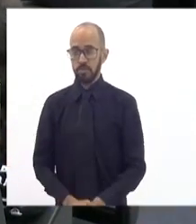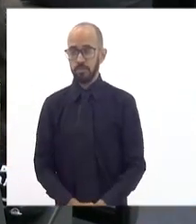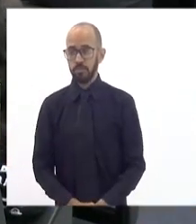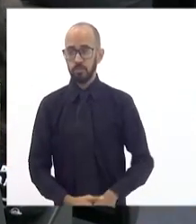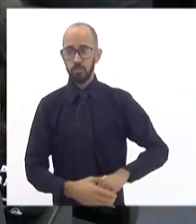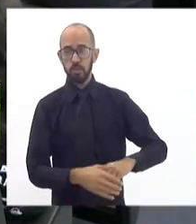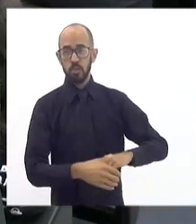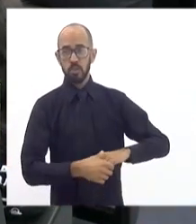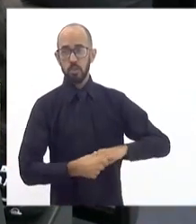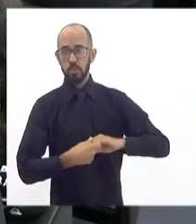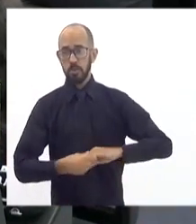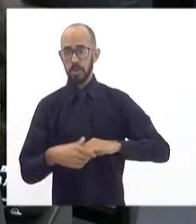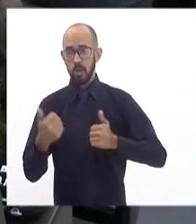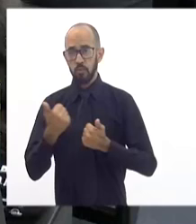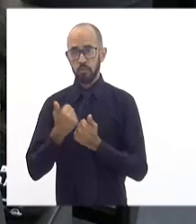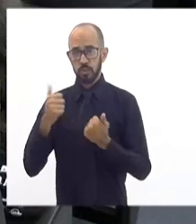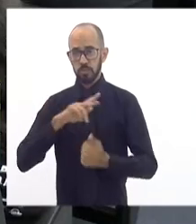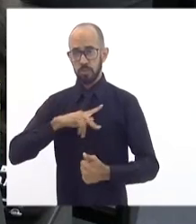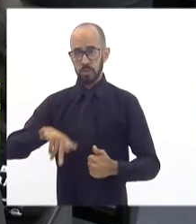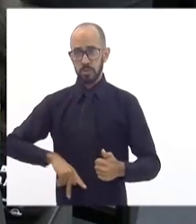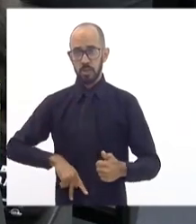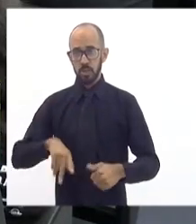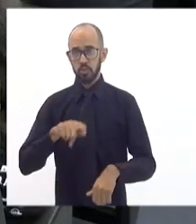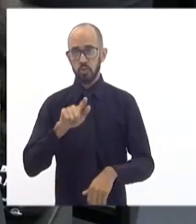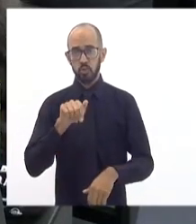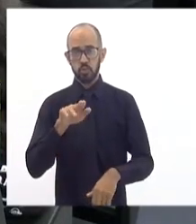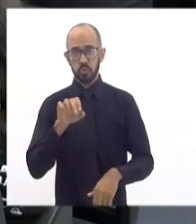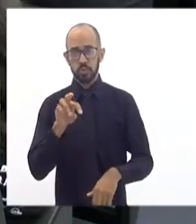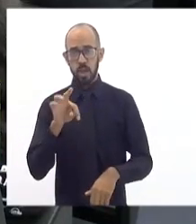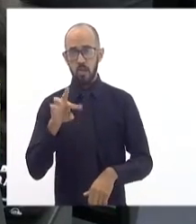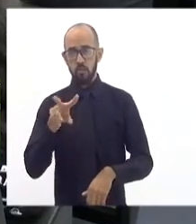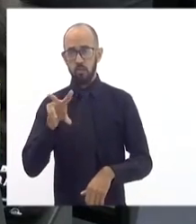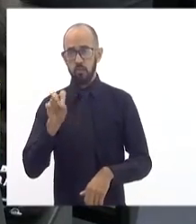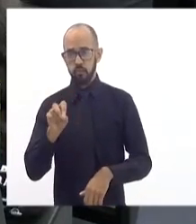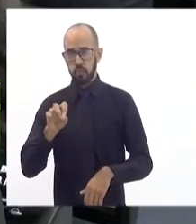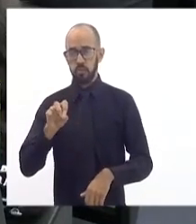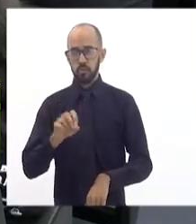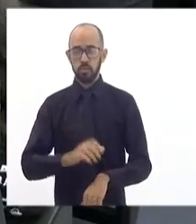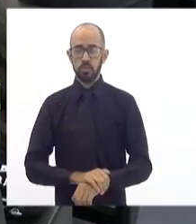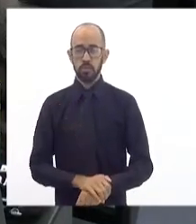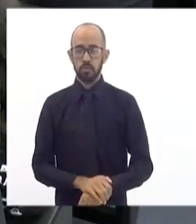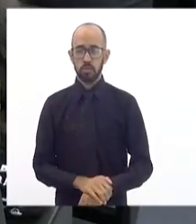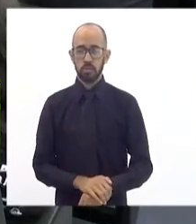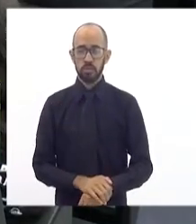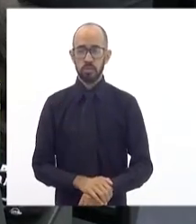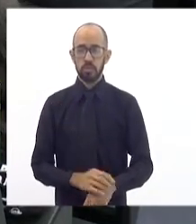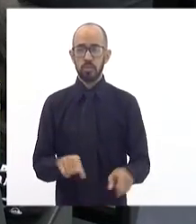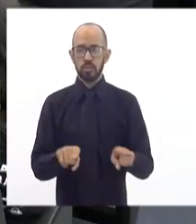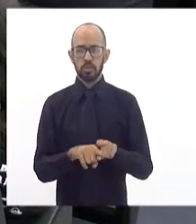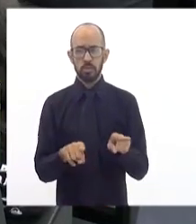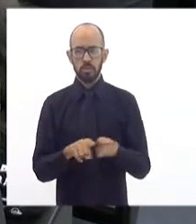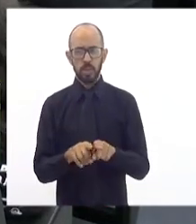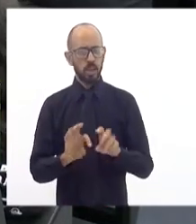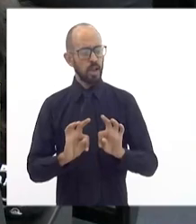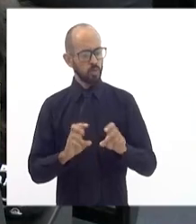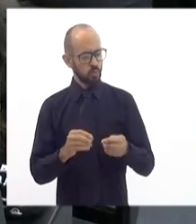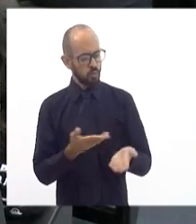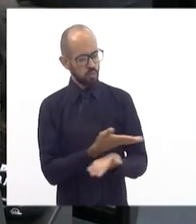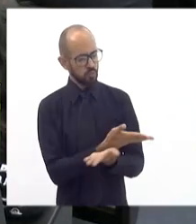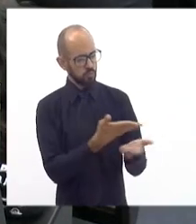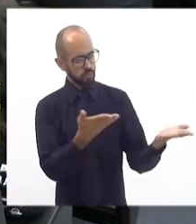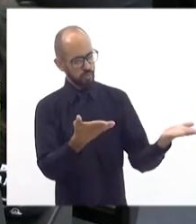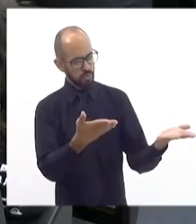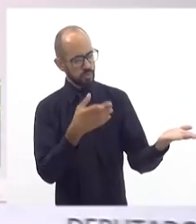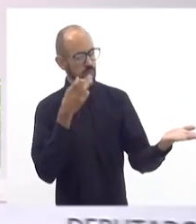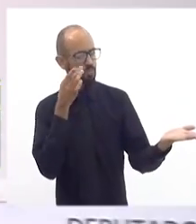comentar o vice-presidente da comissão Deputado Gustavo Schmidt e complementar todas as senhoras e senhores